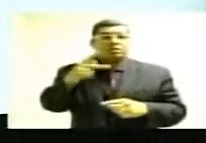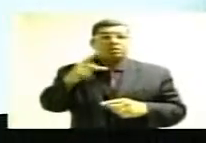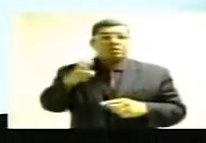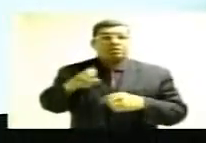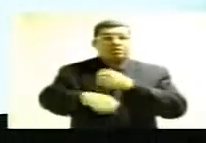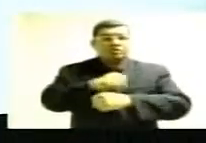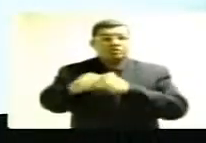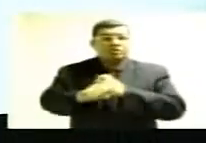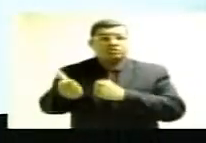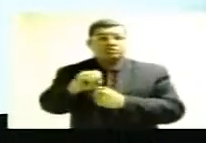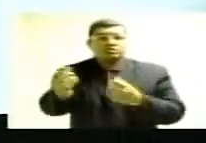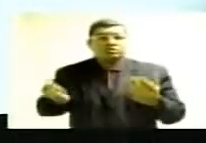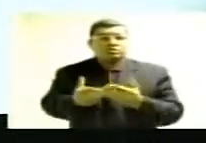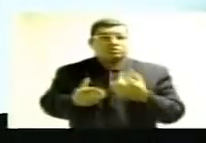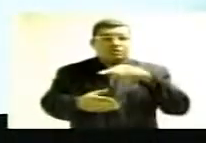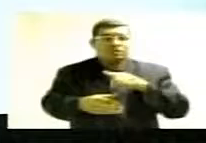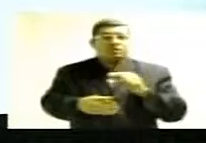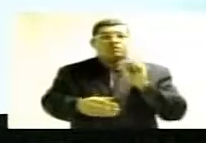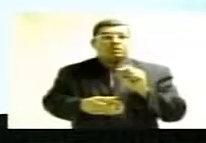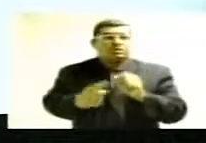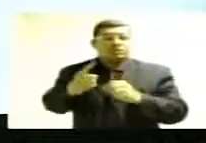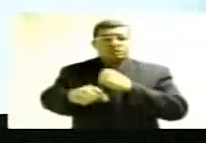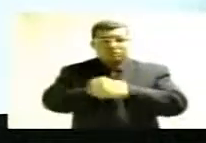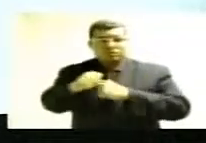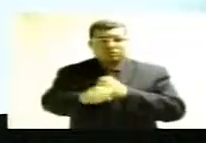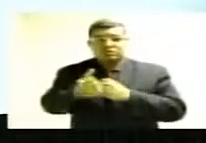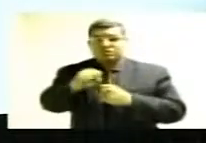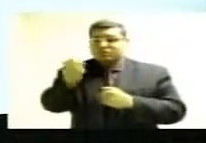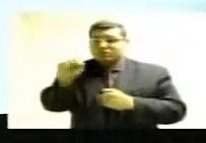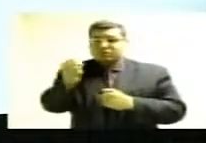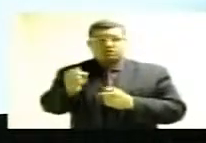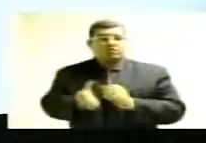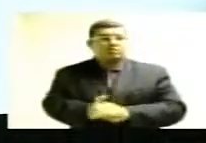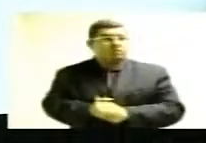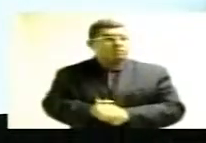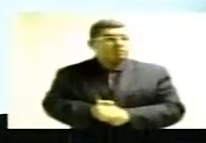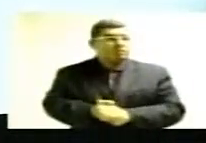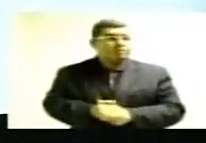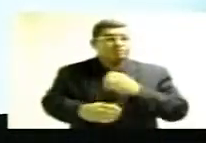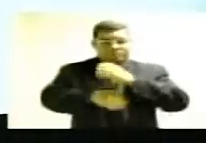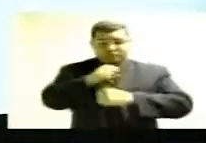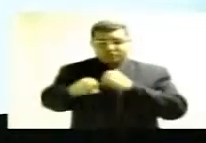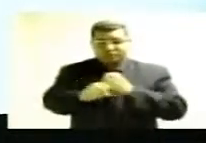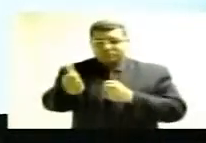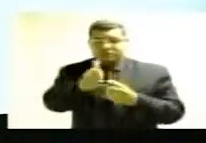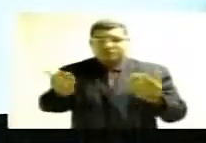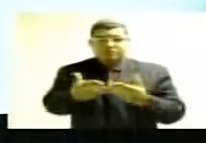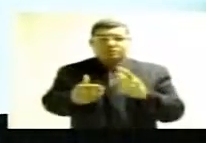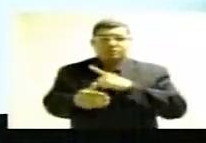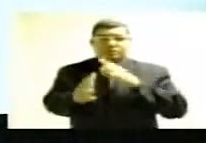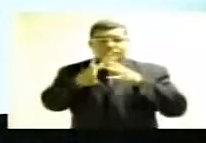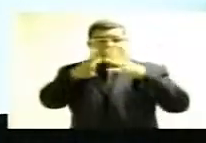em 2010, foi de 1,88 bi. Em 2011,